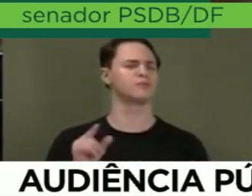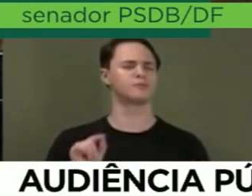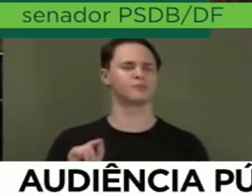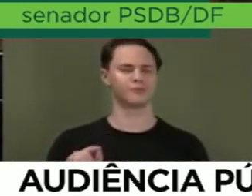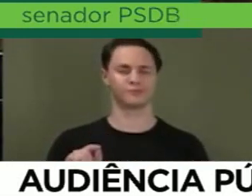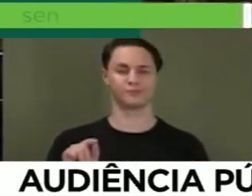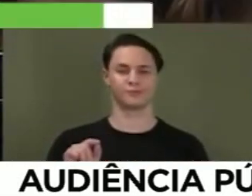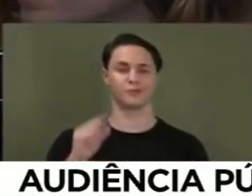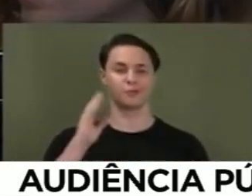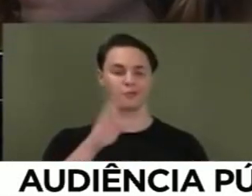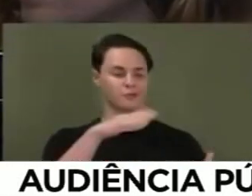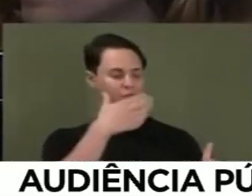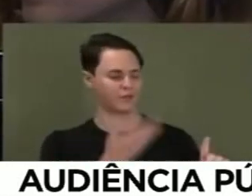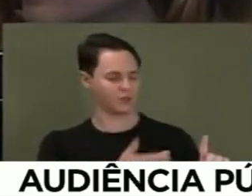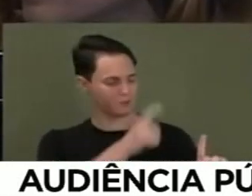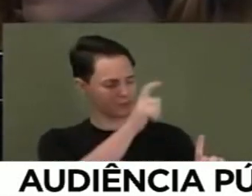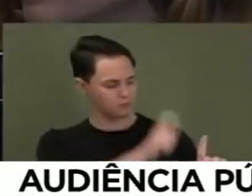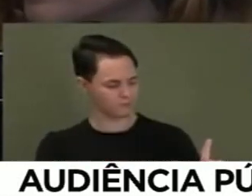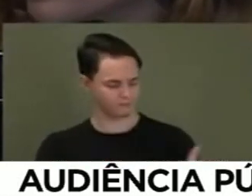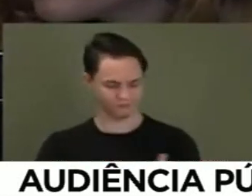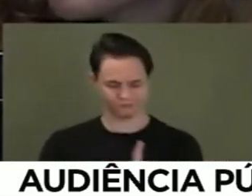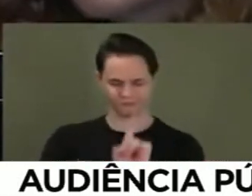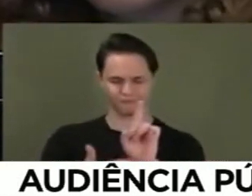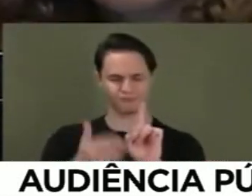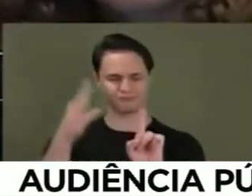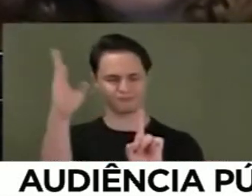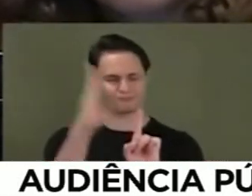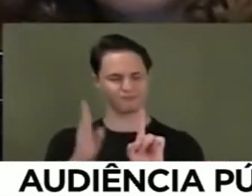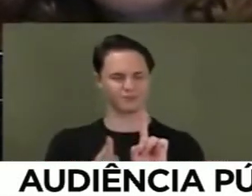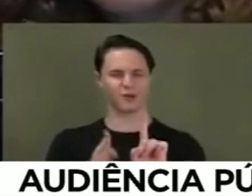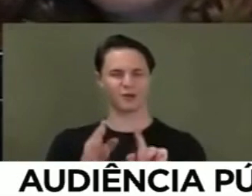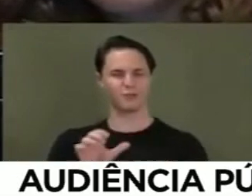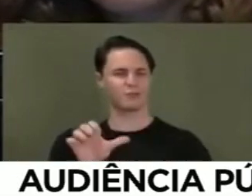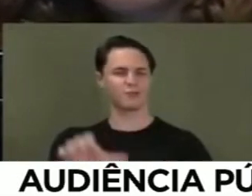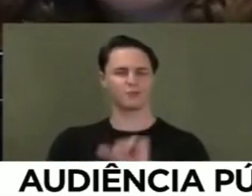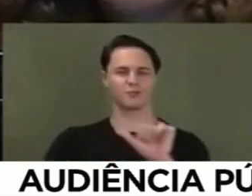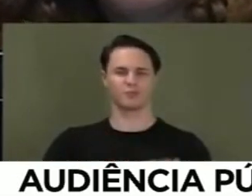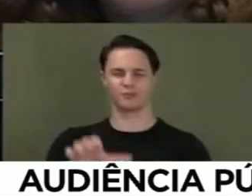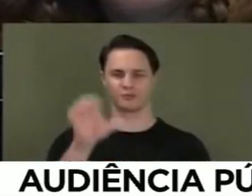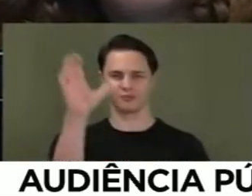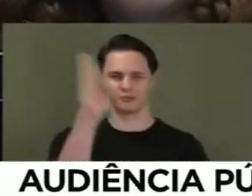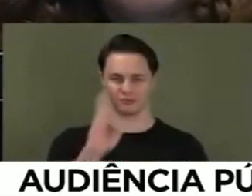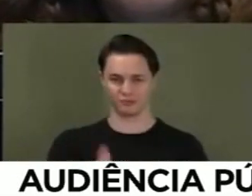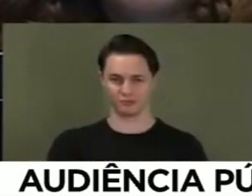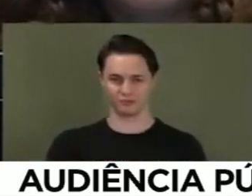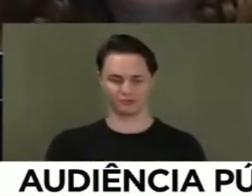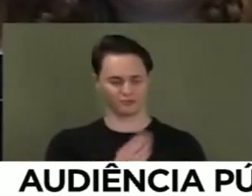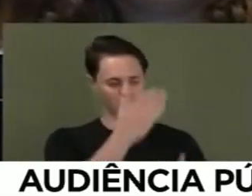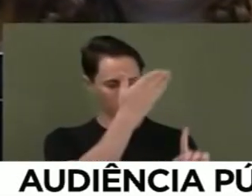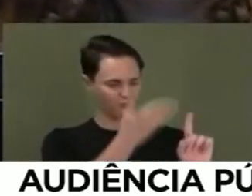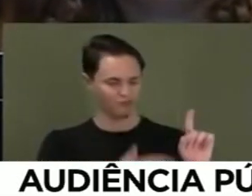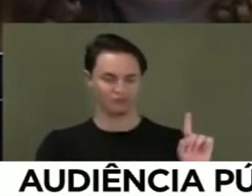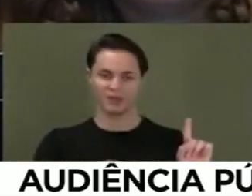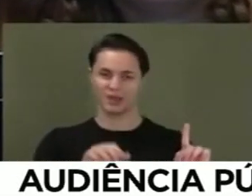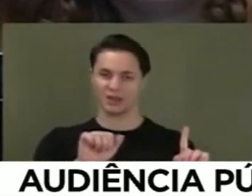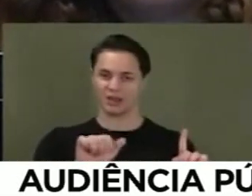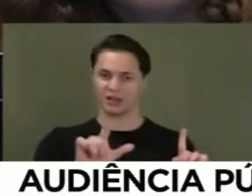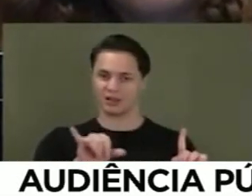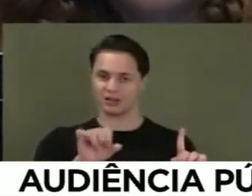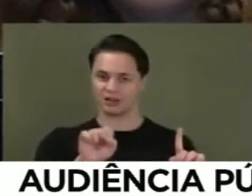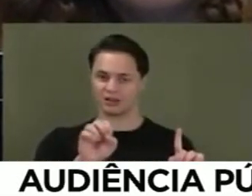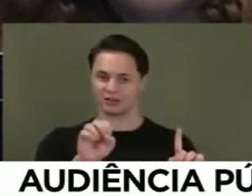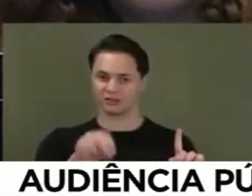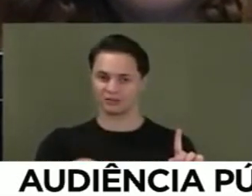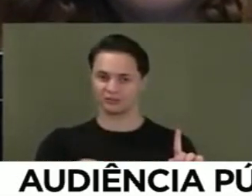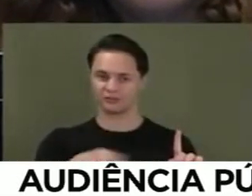que transformou o nosso país. Estamos aqui hoje para homenagear Alisson Paulinelli, esse mineiro